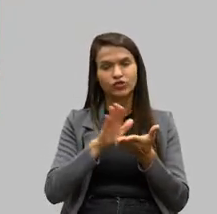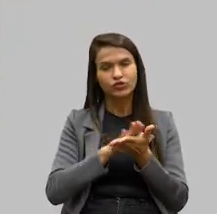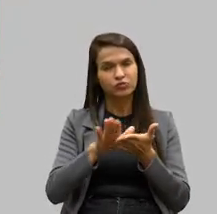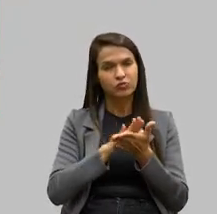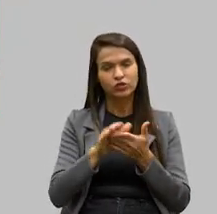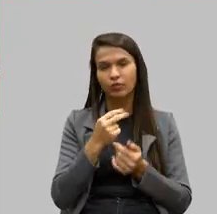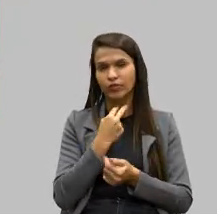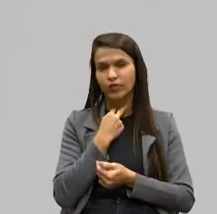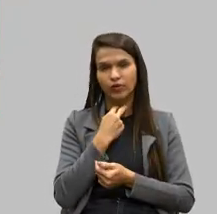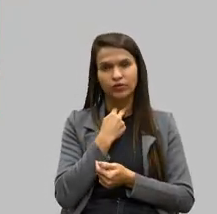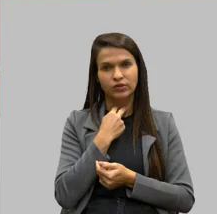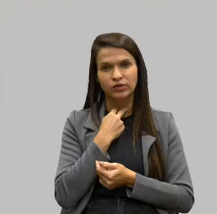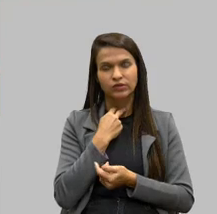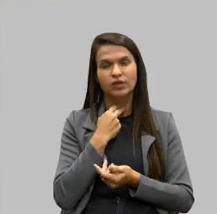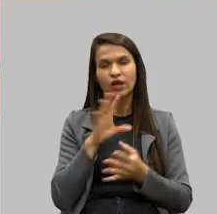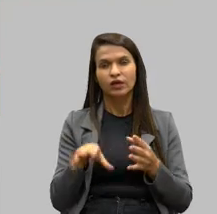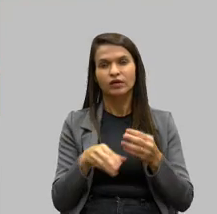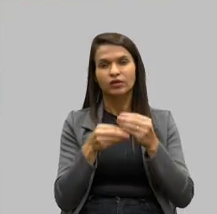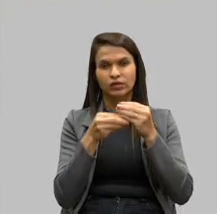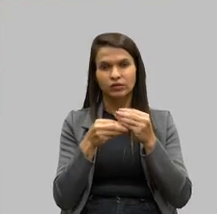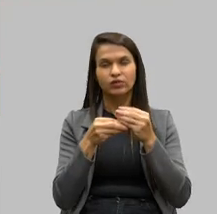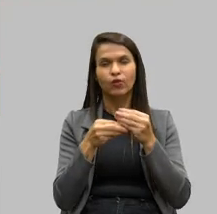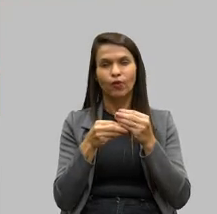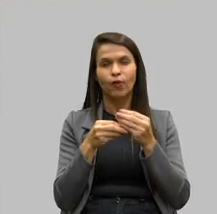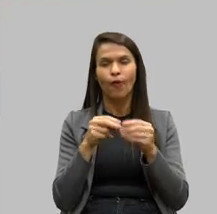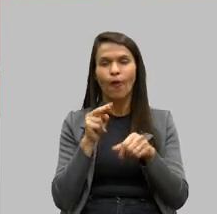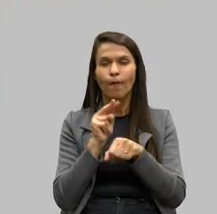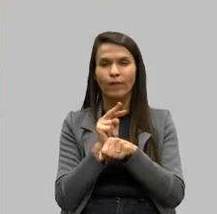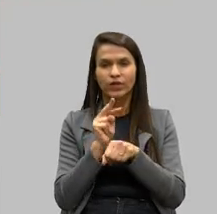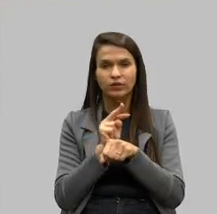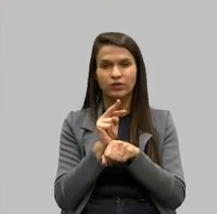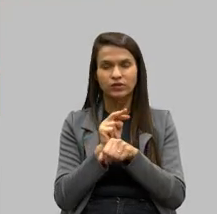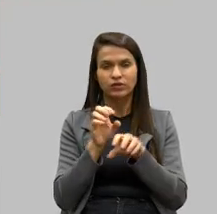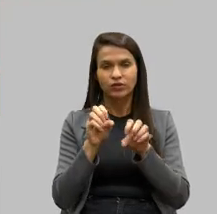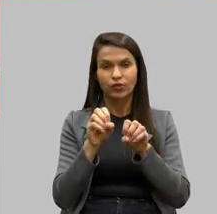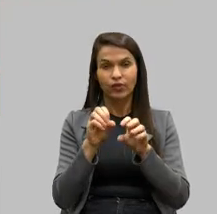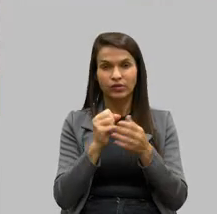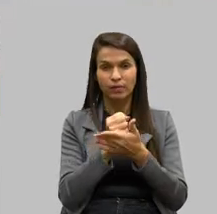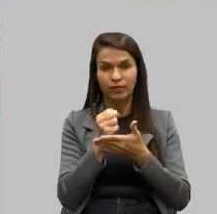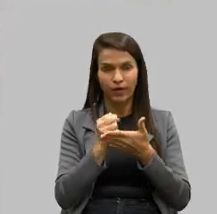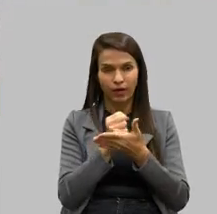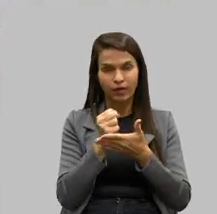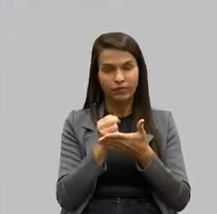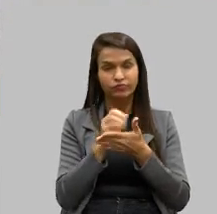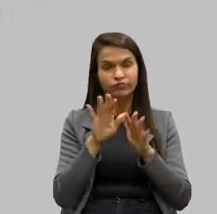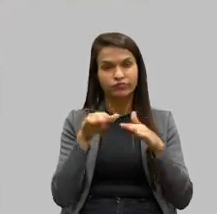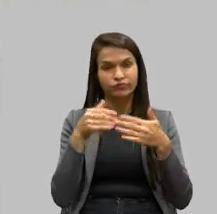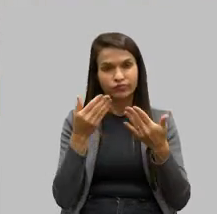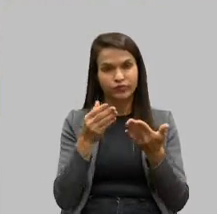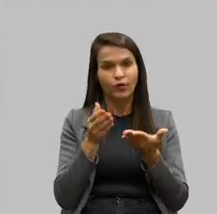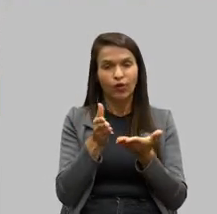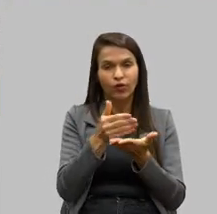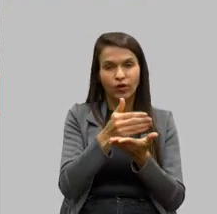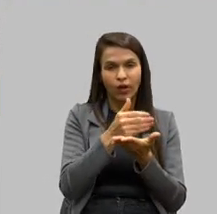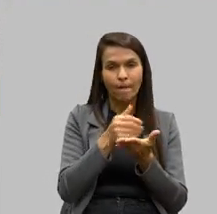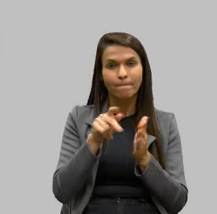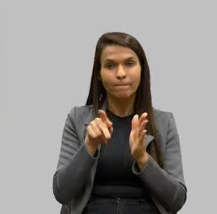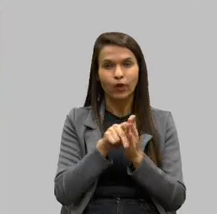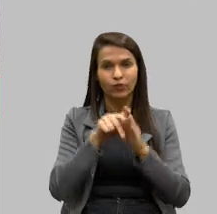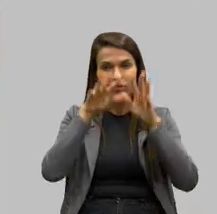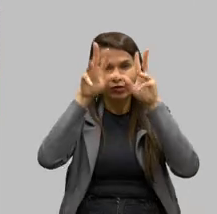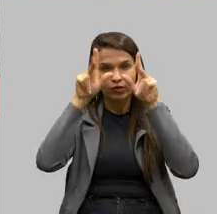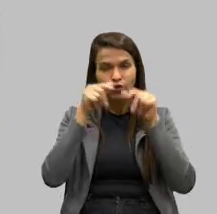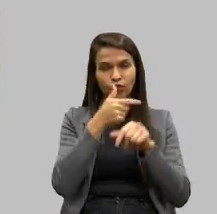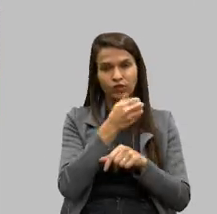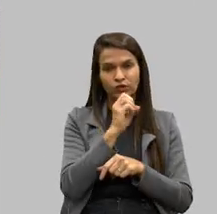poderiam ser acrescentadas como manutenção da educação básica. E, portanto, são dados do próprio tribunal, tanto do ano de